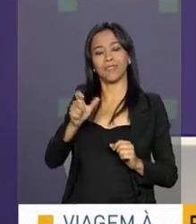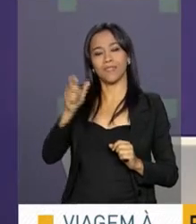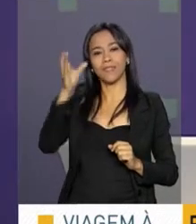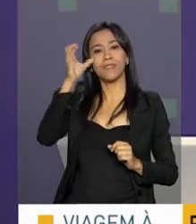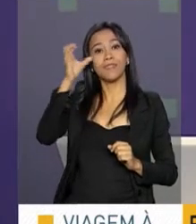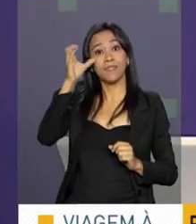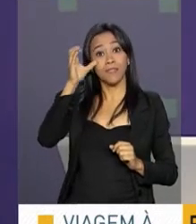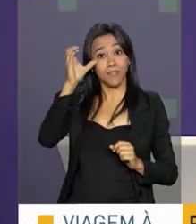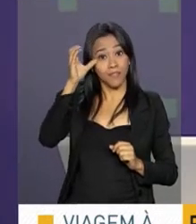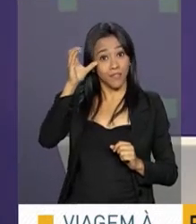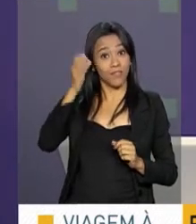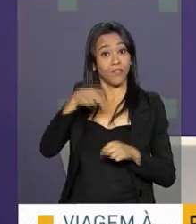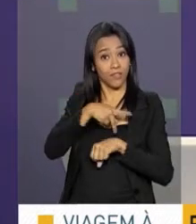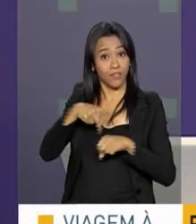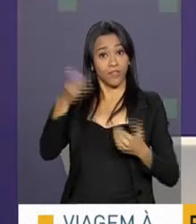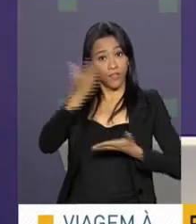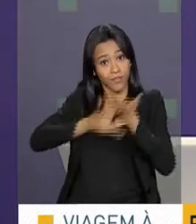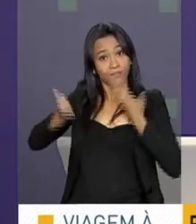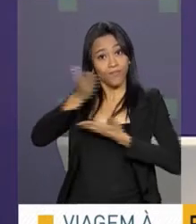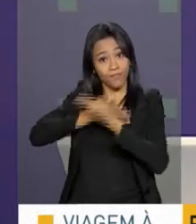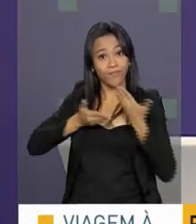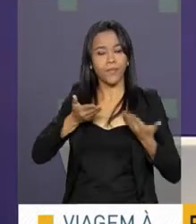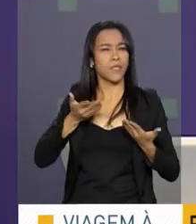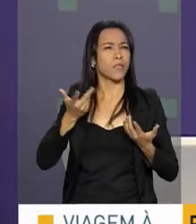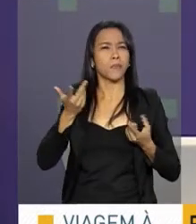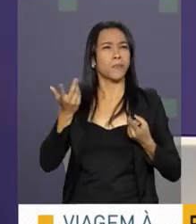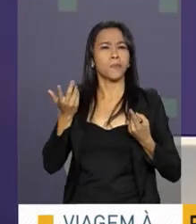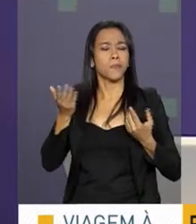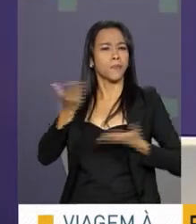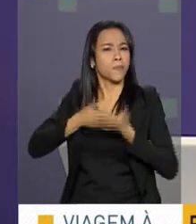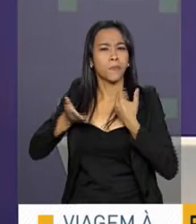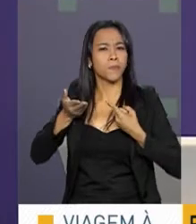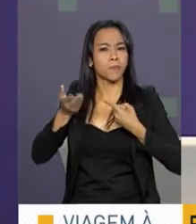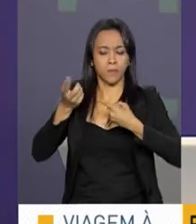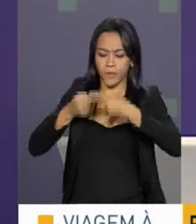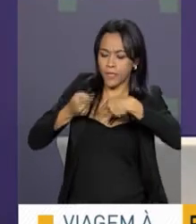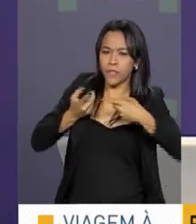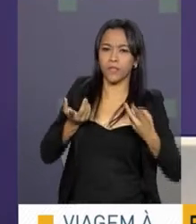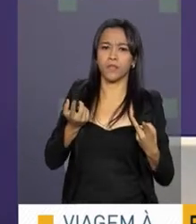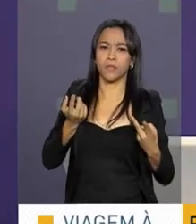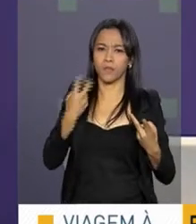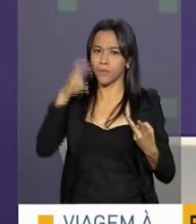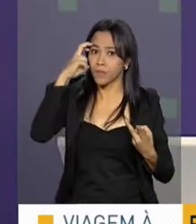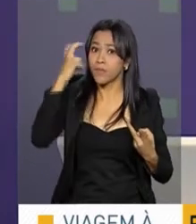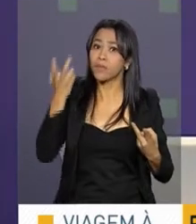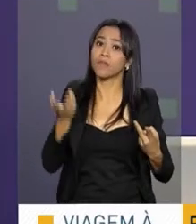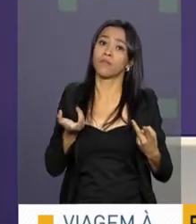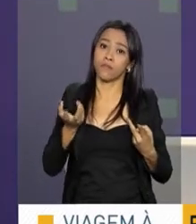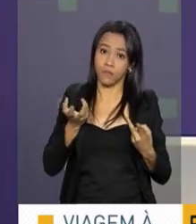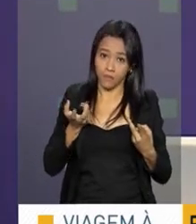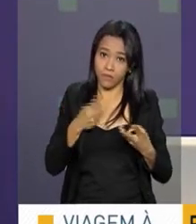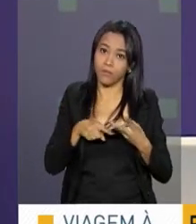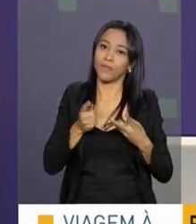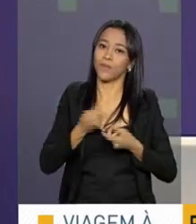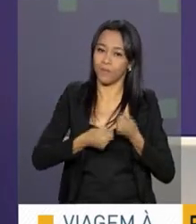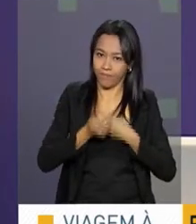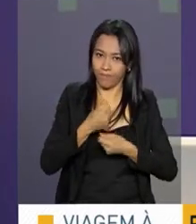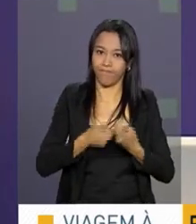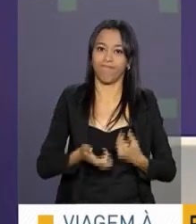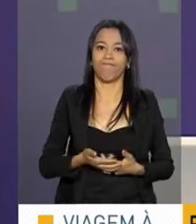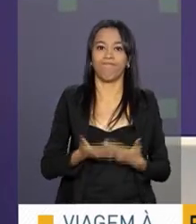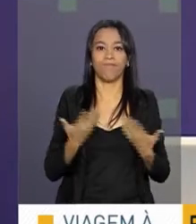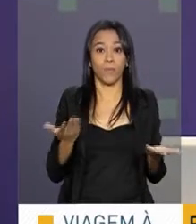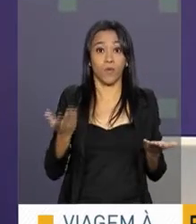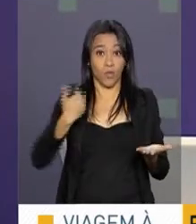China, tanto a relação política, a relação cultural e a relação econômica.